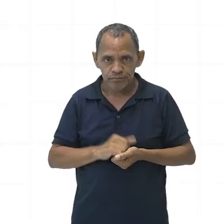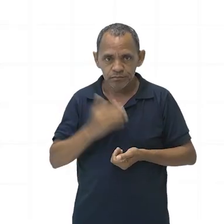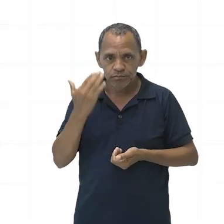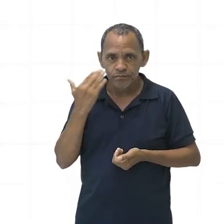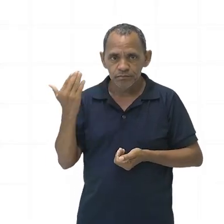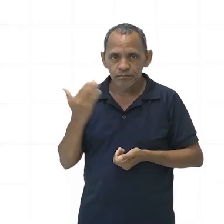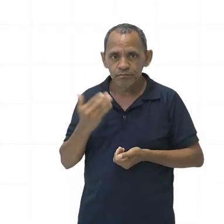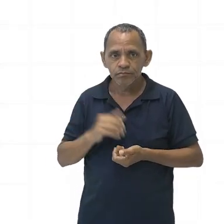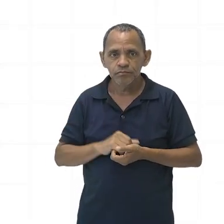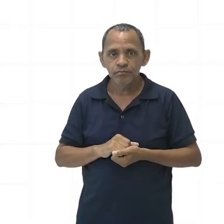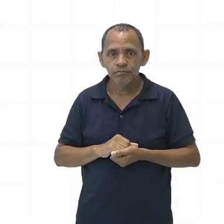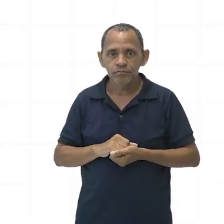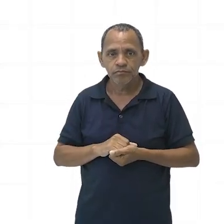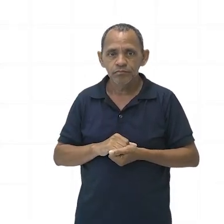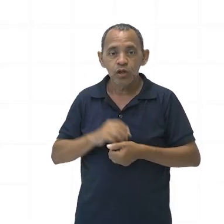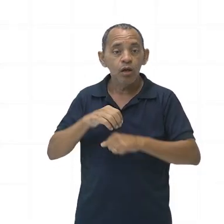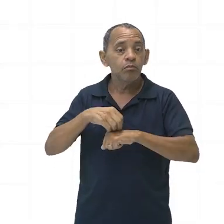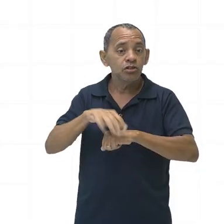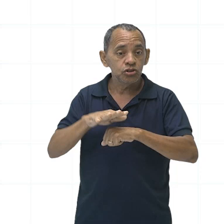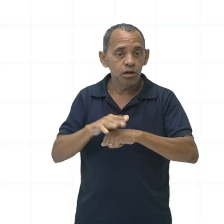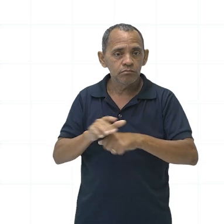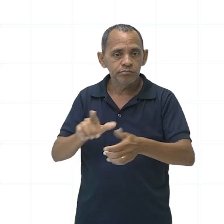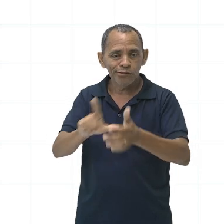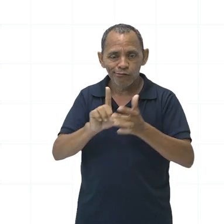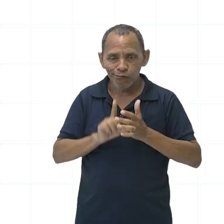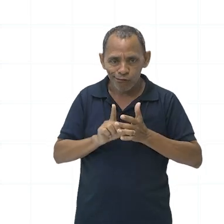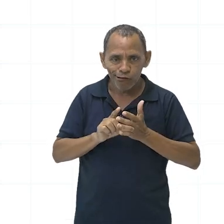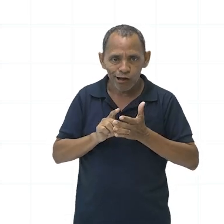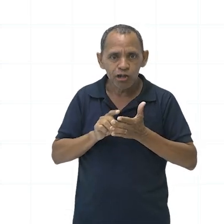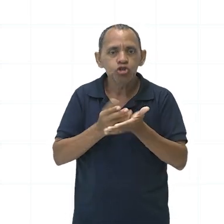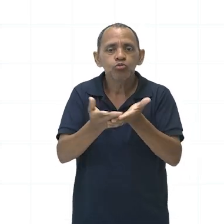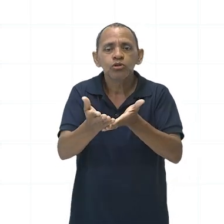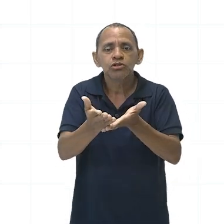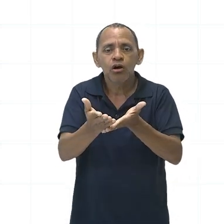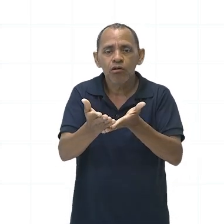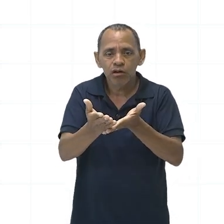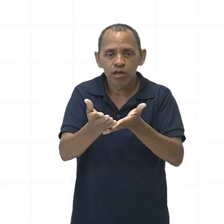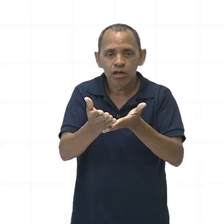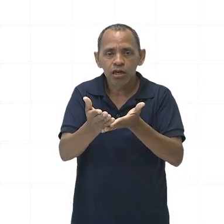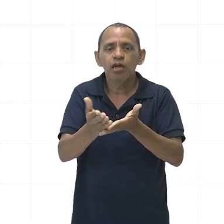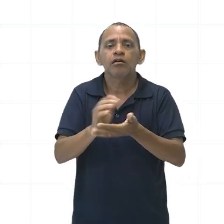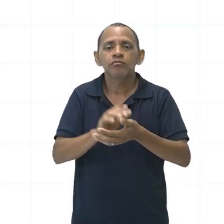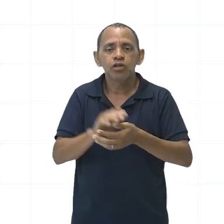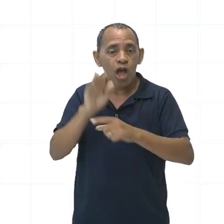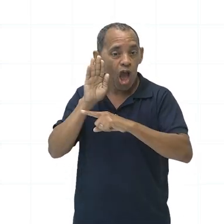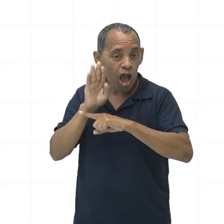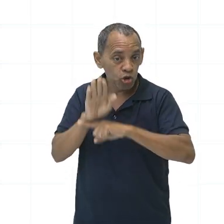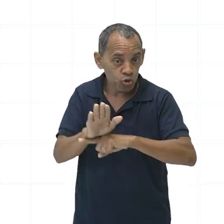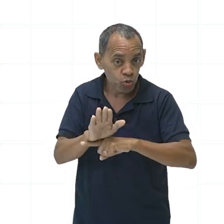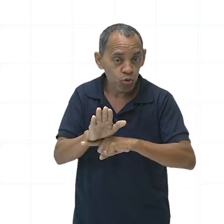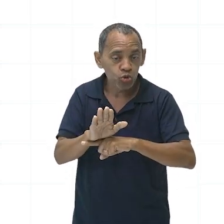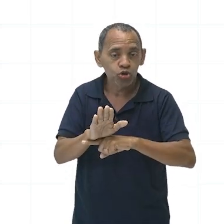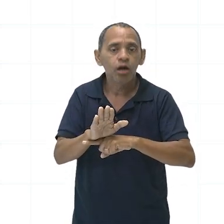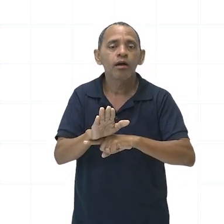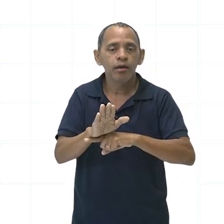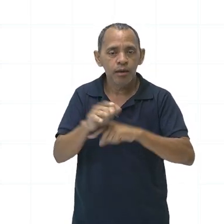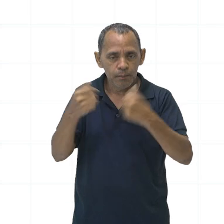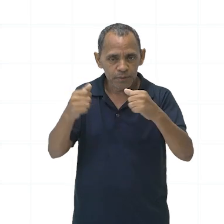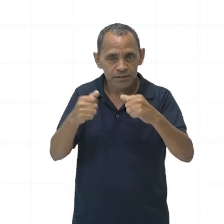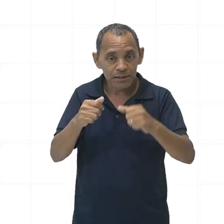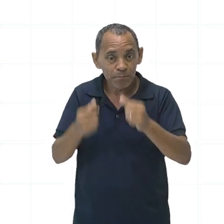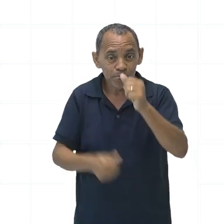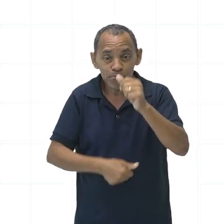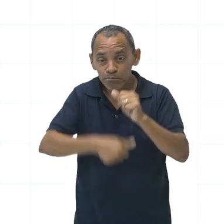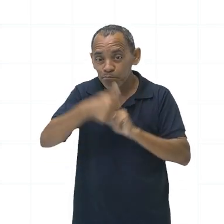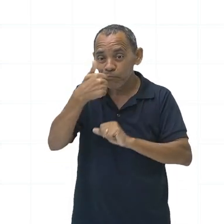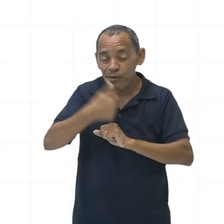vocês. Antes de iniciar qualquer procedimento, você vai verificar a segurança sua própria e